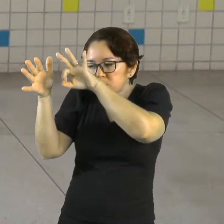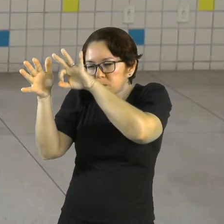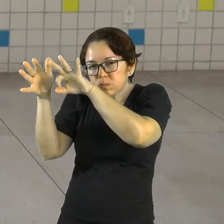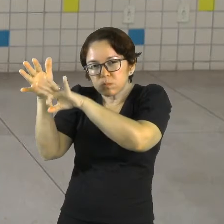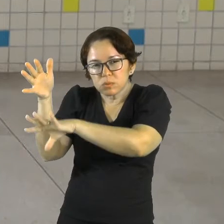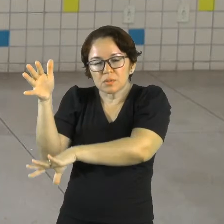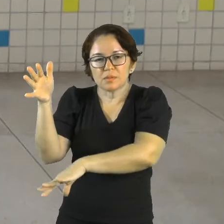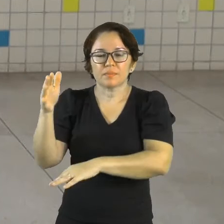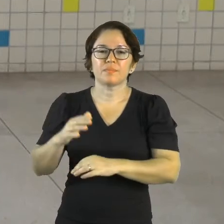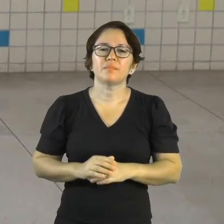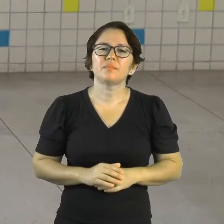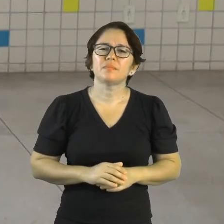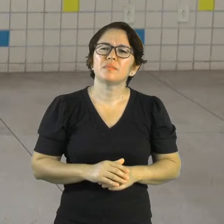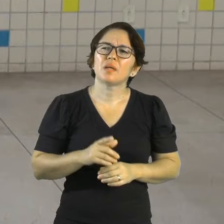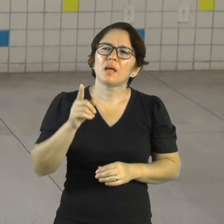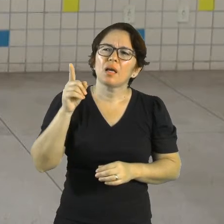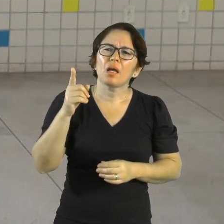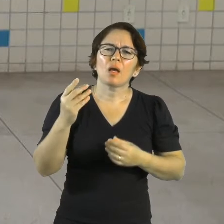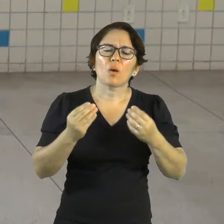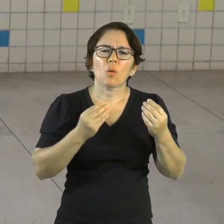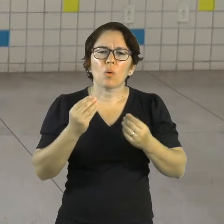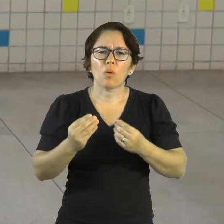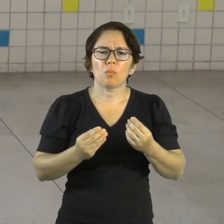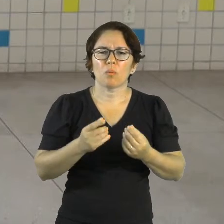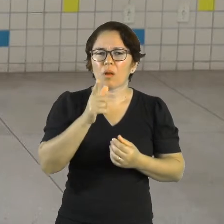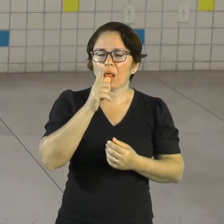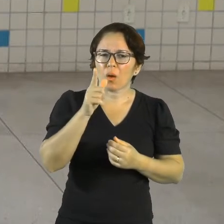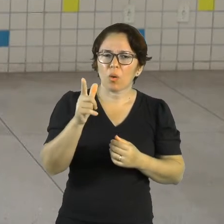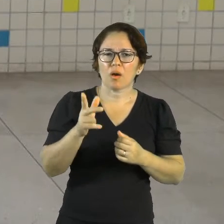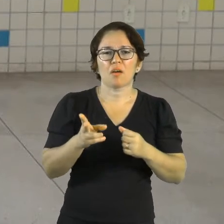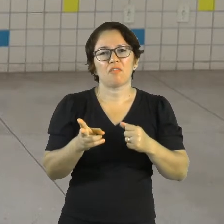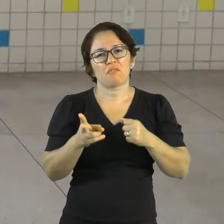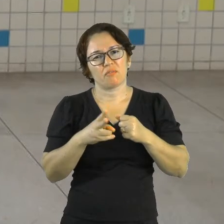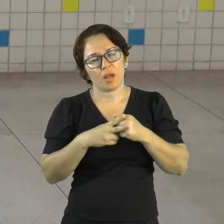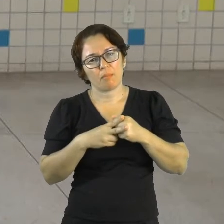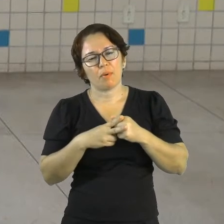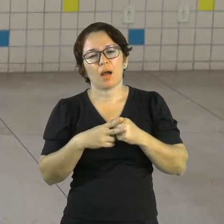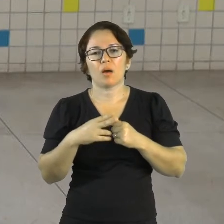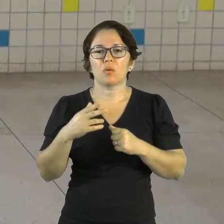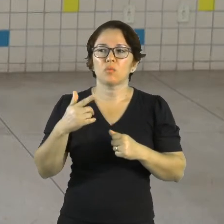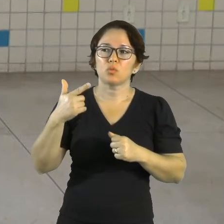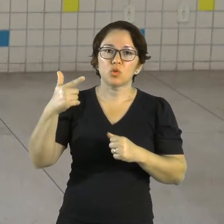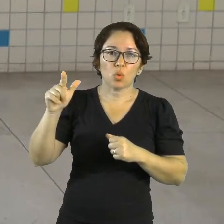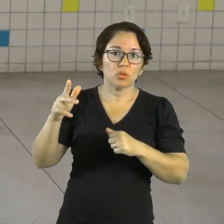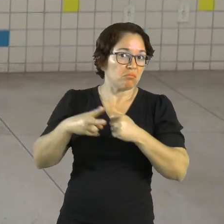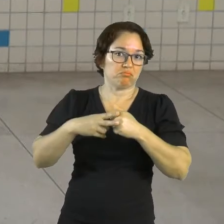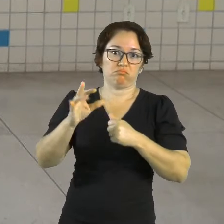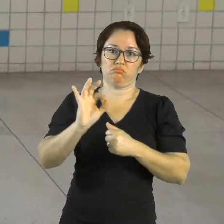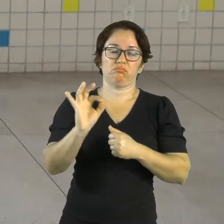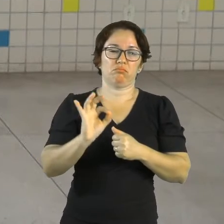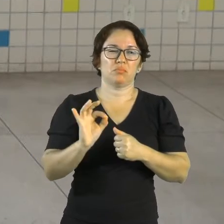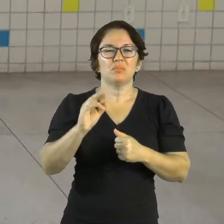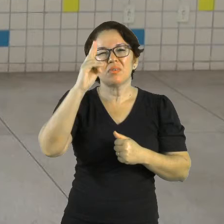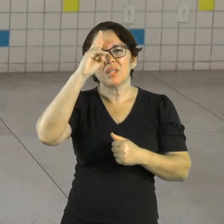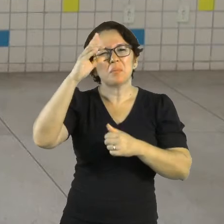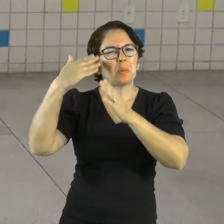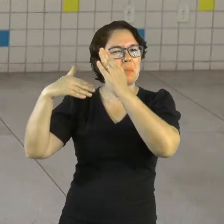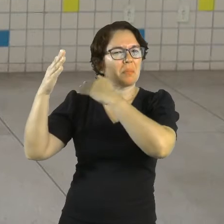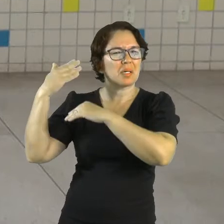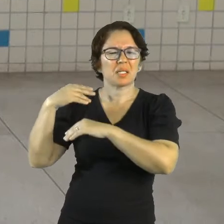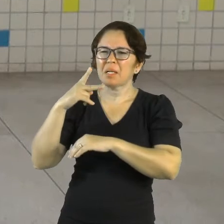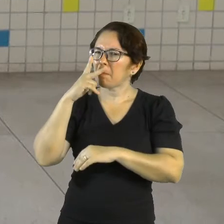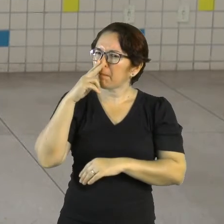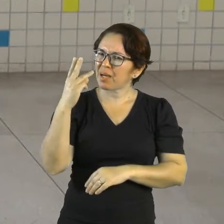Apresenta uma linguagem verbal e não verbal. Vocês lembram na aula passada, na 3ª aula, se não me engano, nós falamos